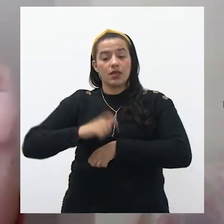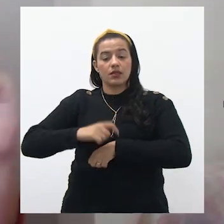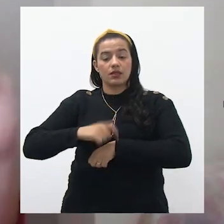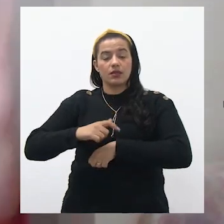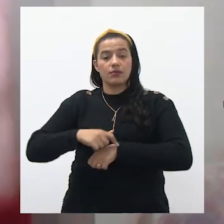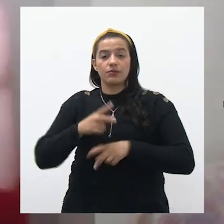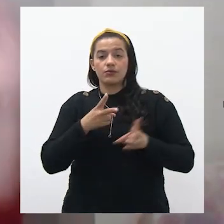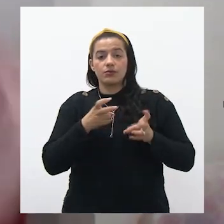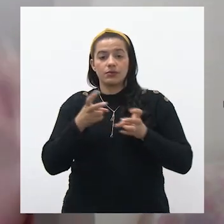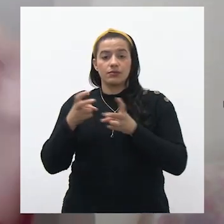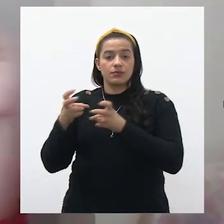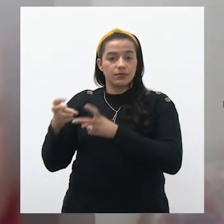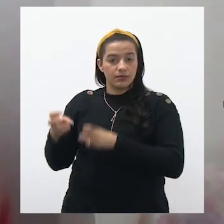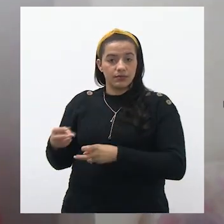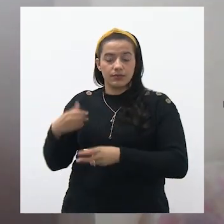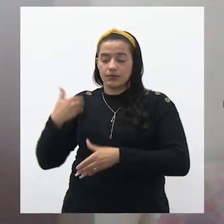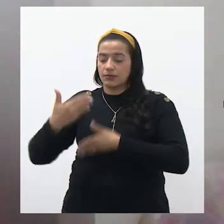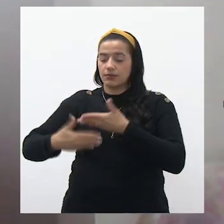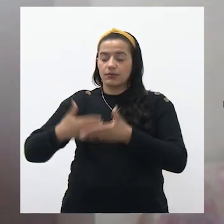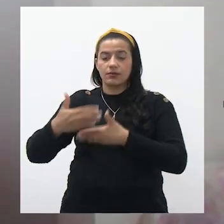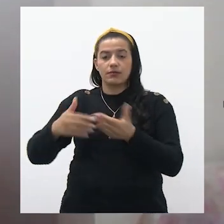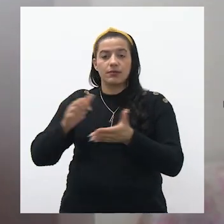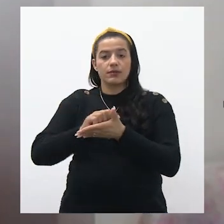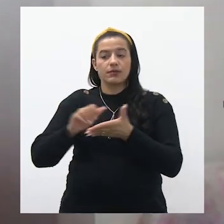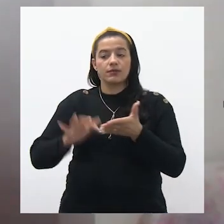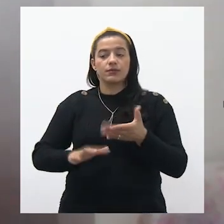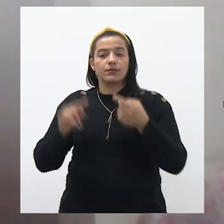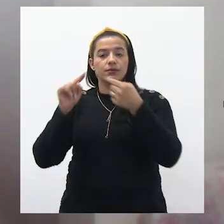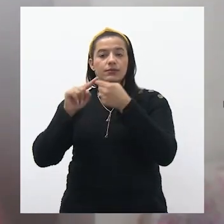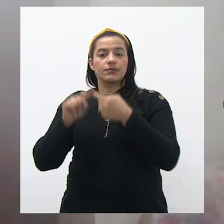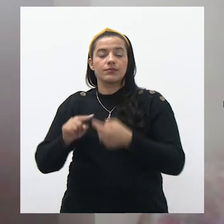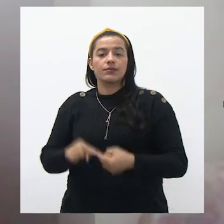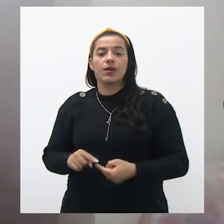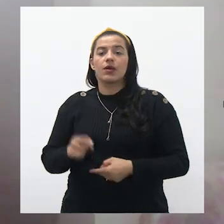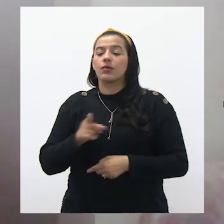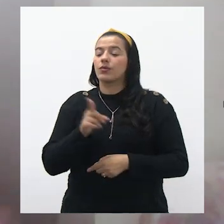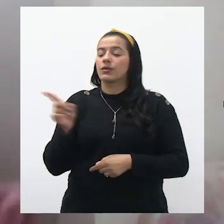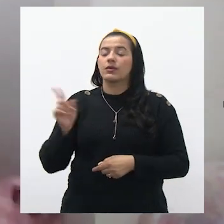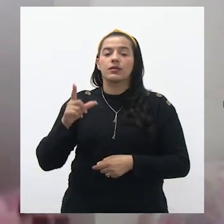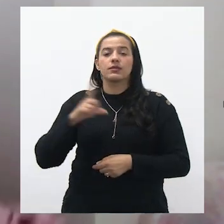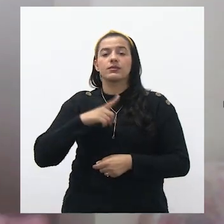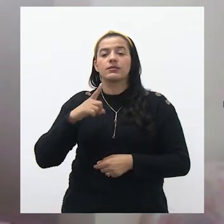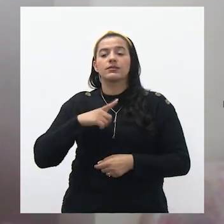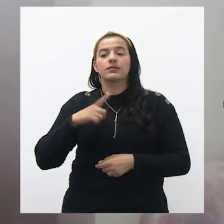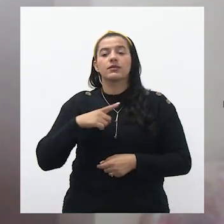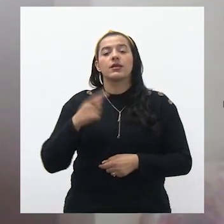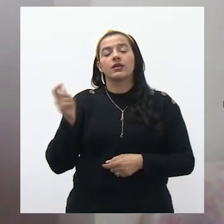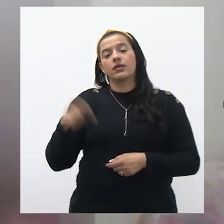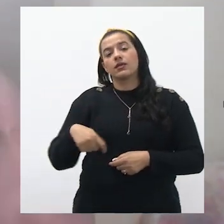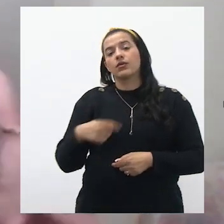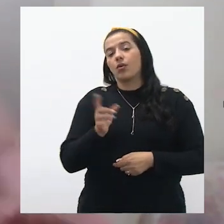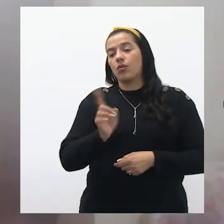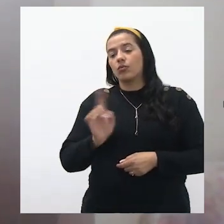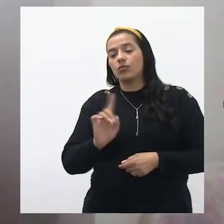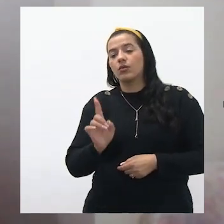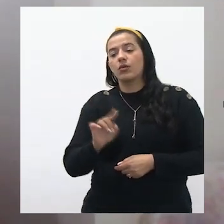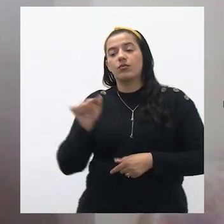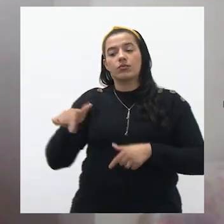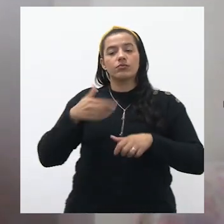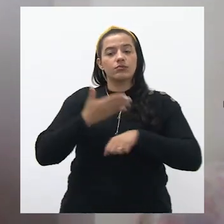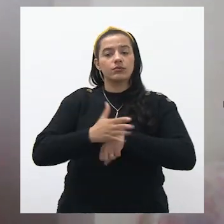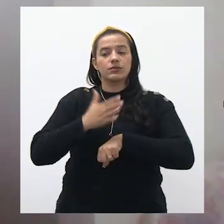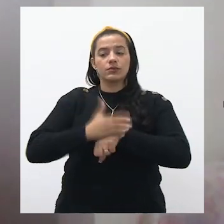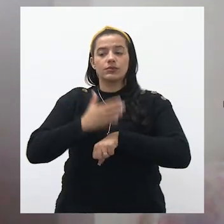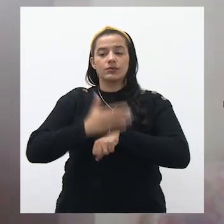perceber, através das atividades relacionadas, o quanto ele está ou não exercitando